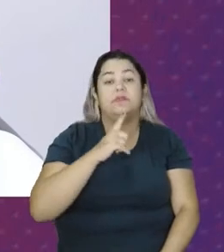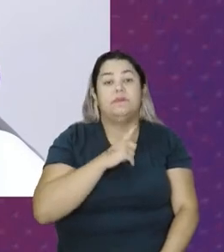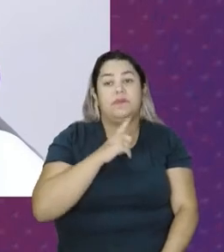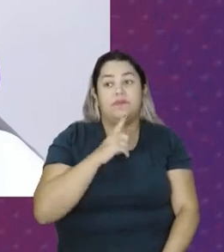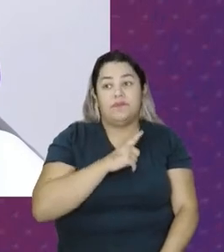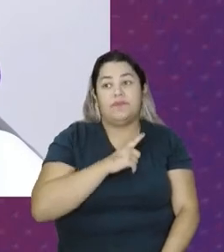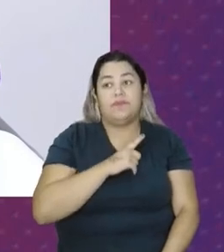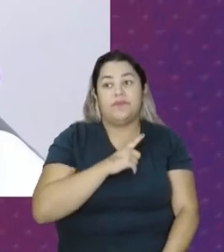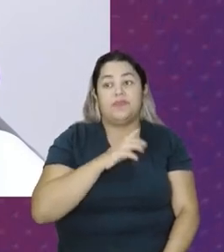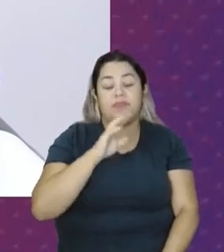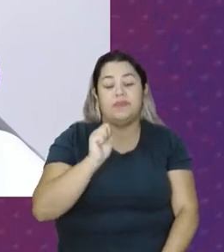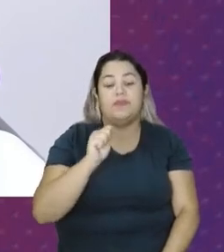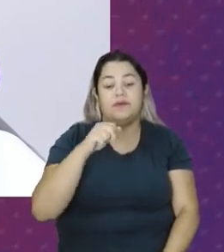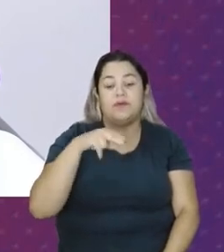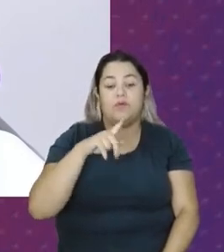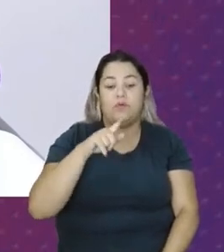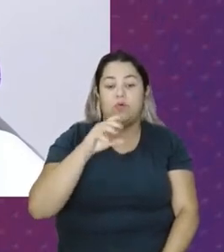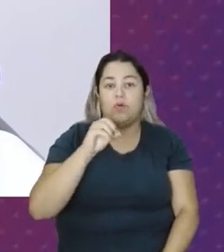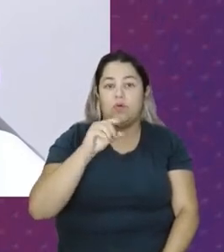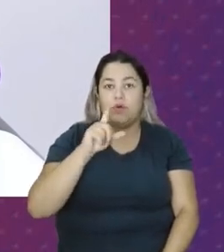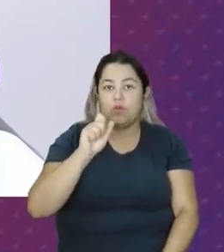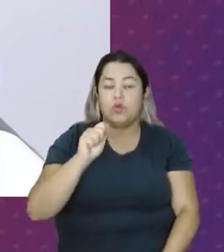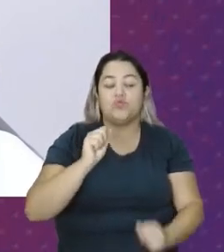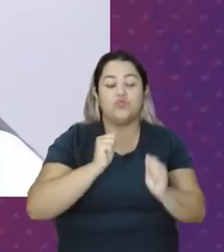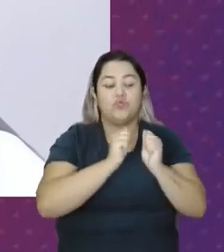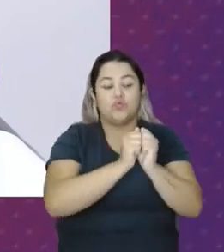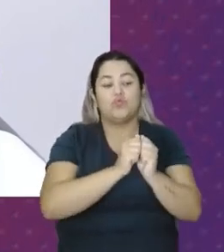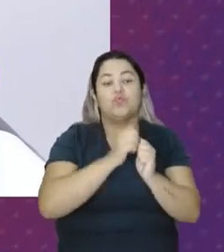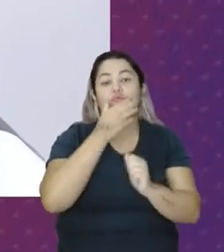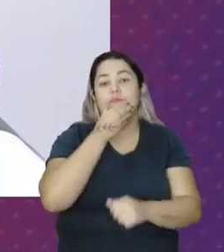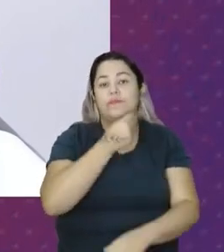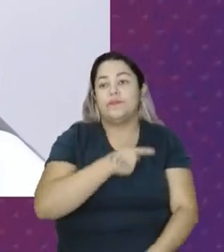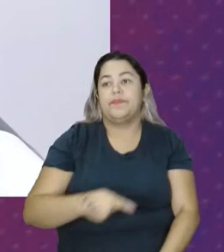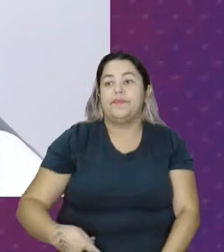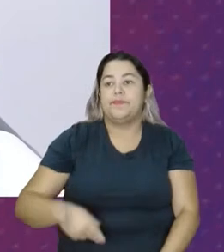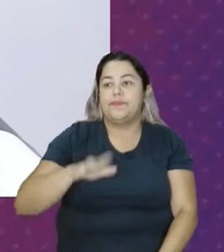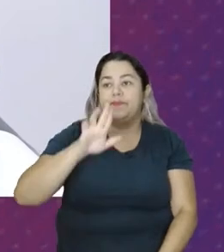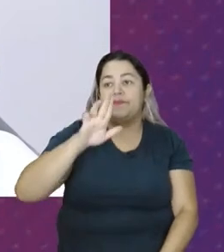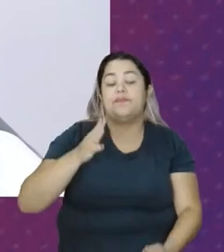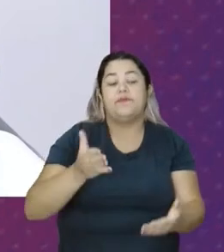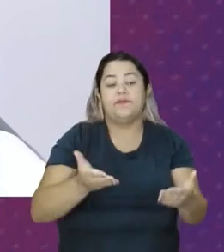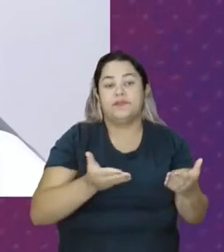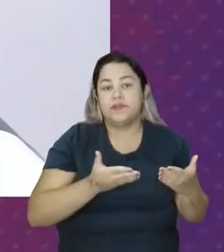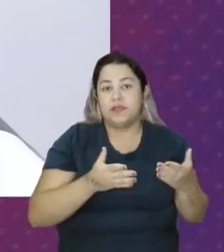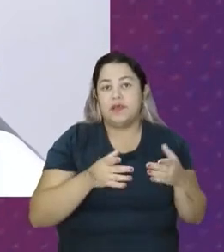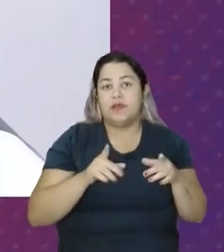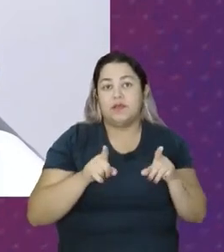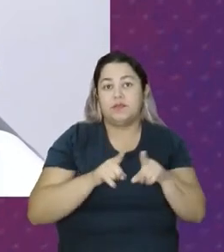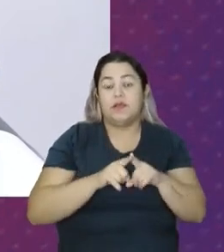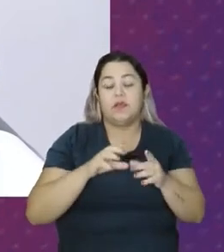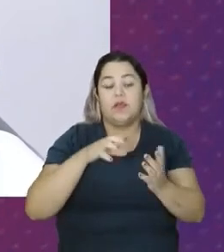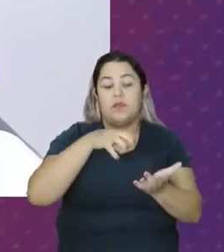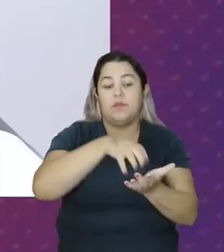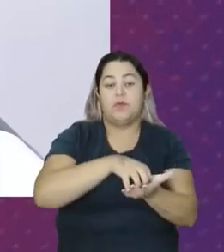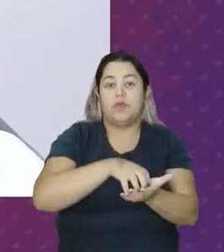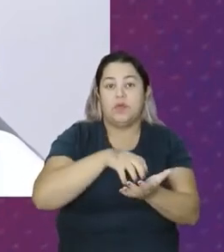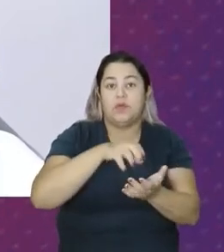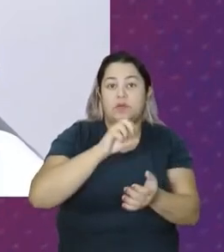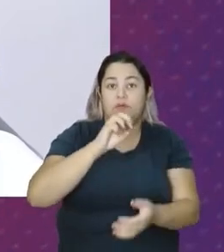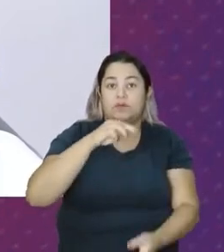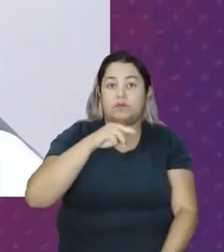recentemente em Angola, junto com o presidente Lula, e fui visitar lá o Museu da